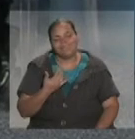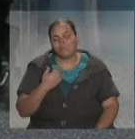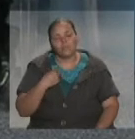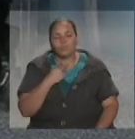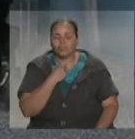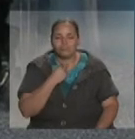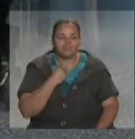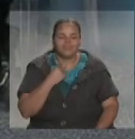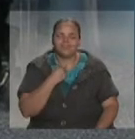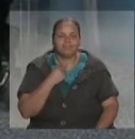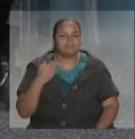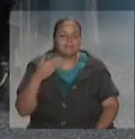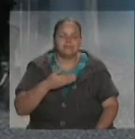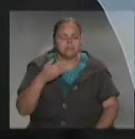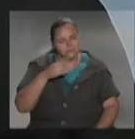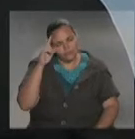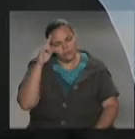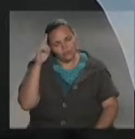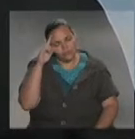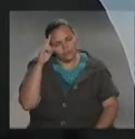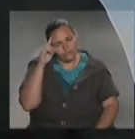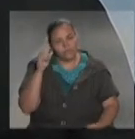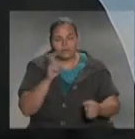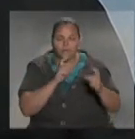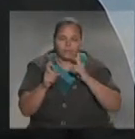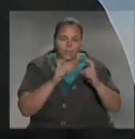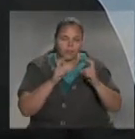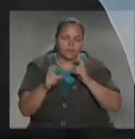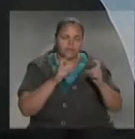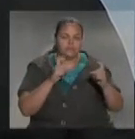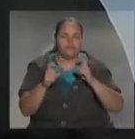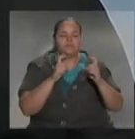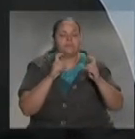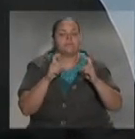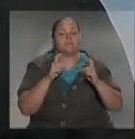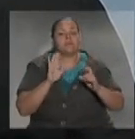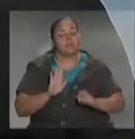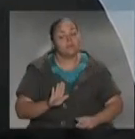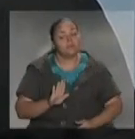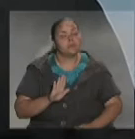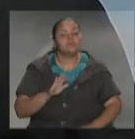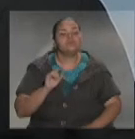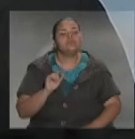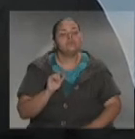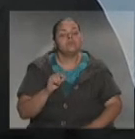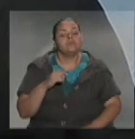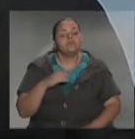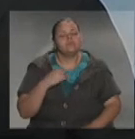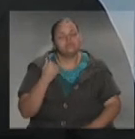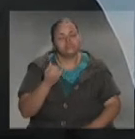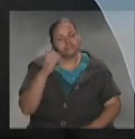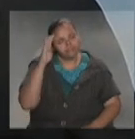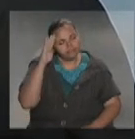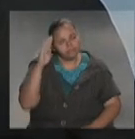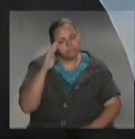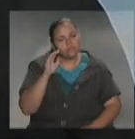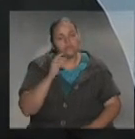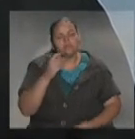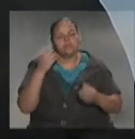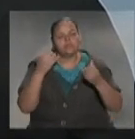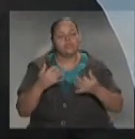infelizmente eu não pude participar todos os dias do debate, mas um aspecto relevante, né, que